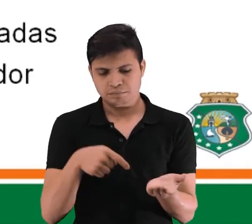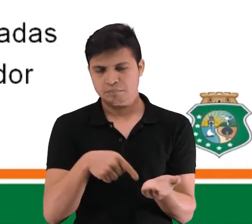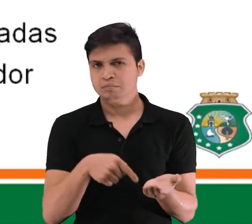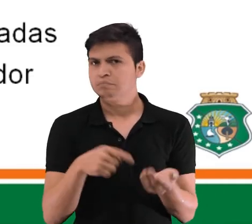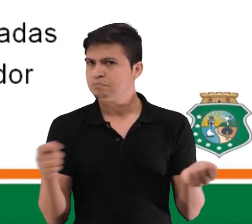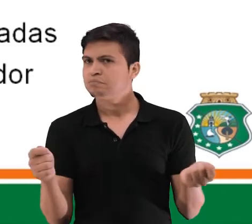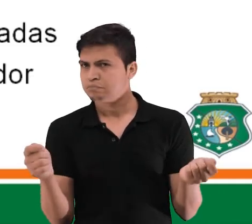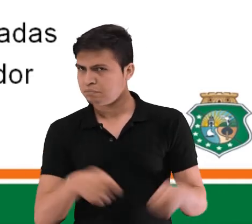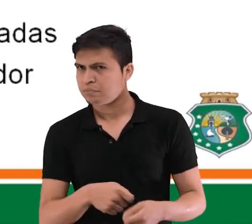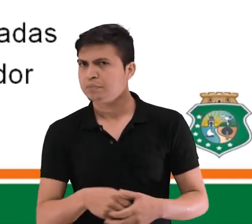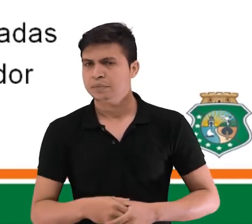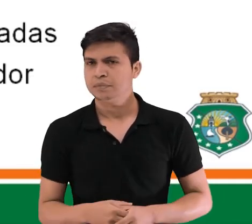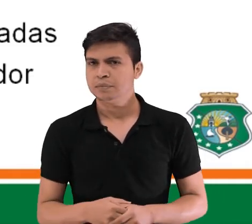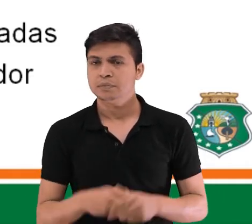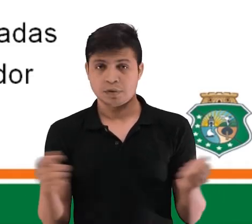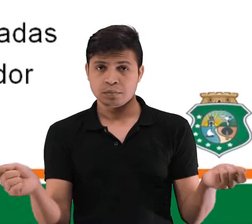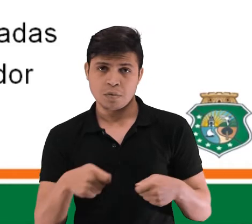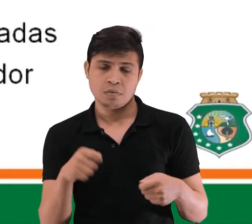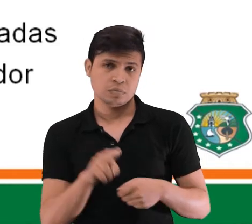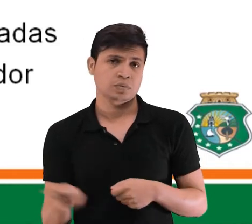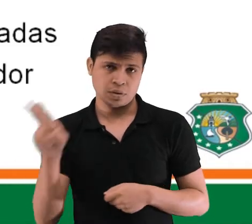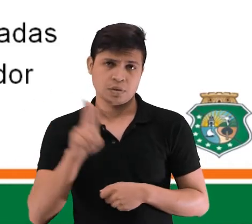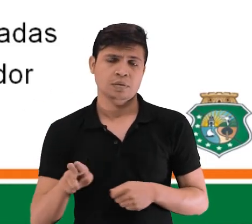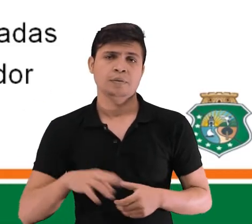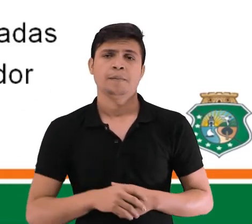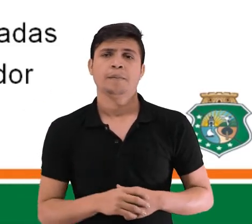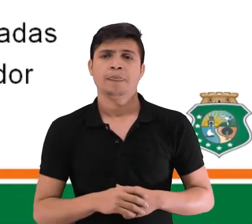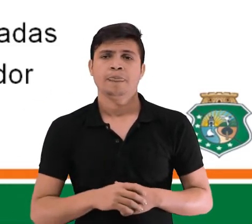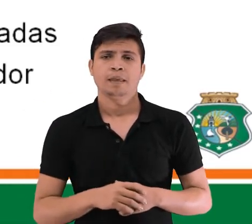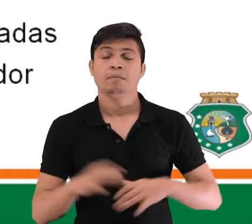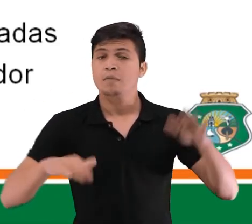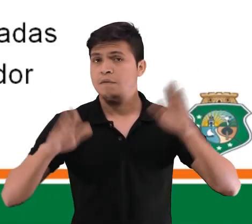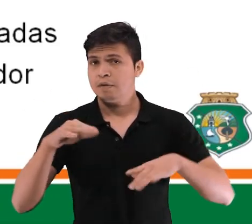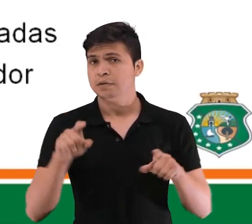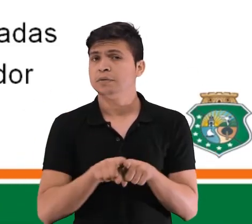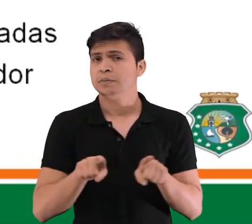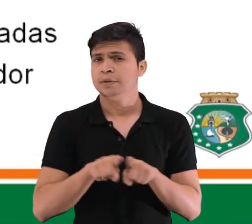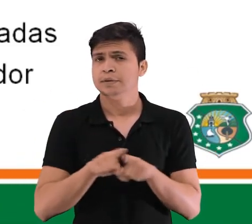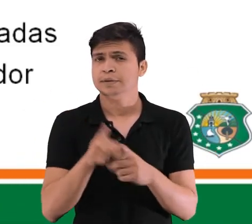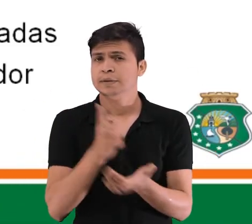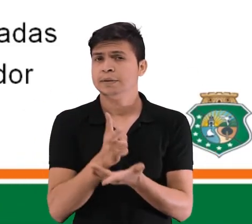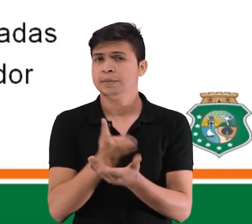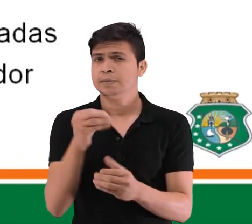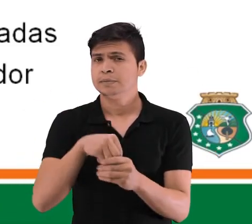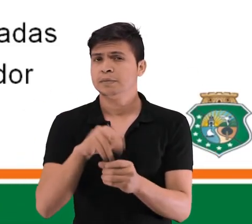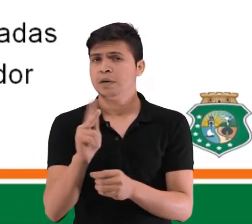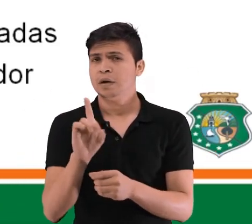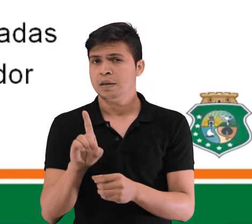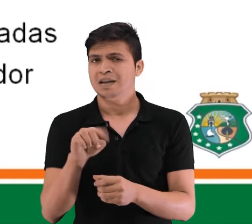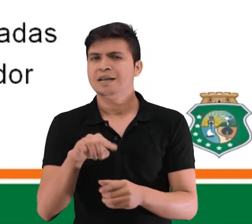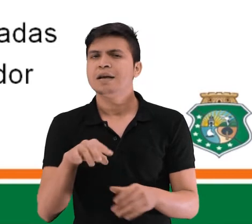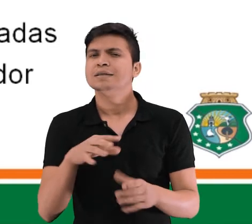sistema operacional e pronto para ser utilizado, mas geralmente sempre no HD, onde fica salvo o